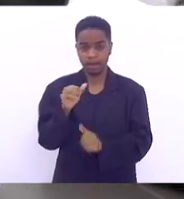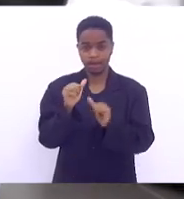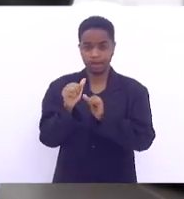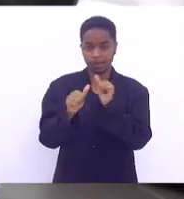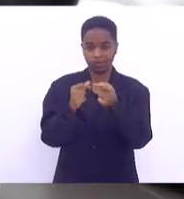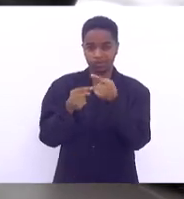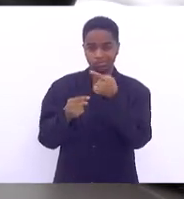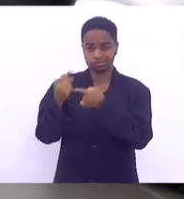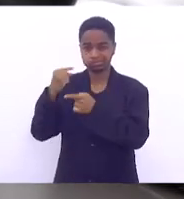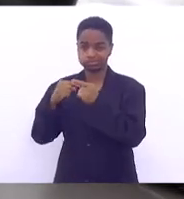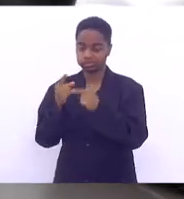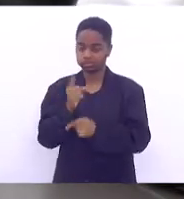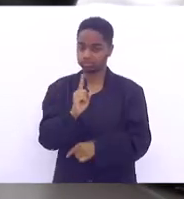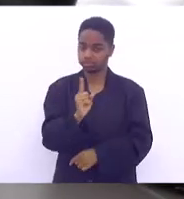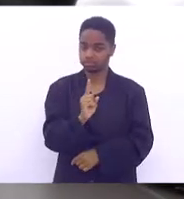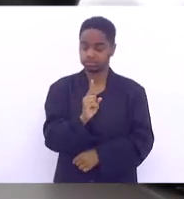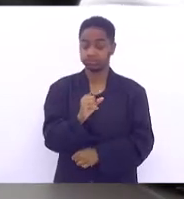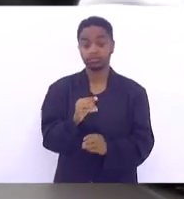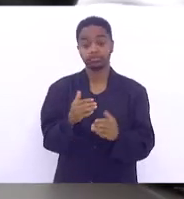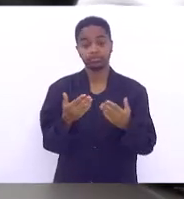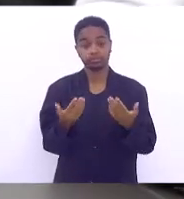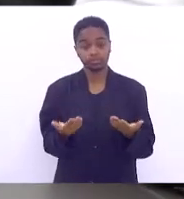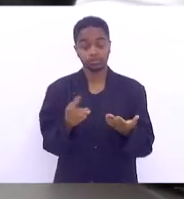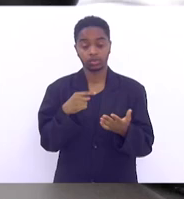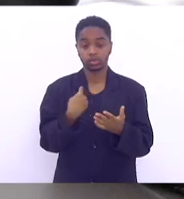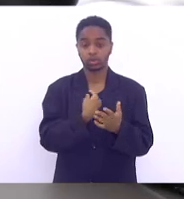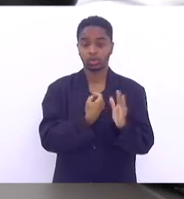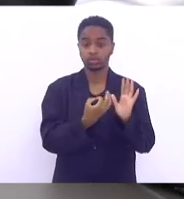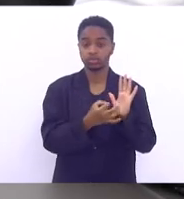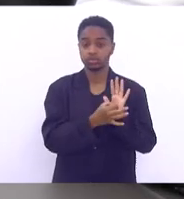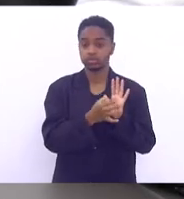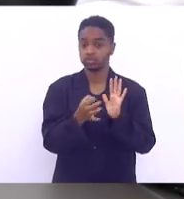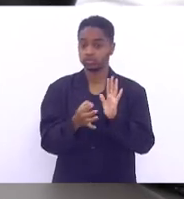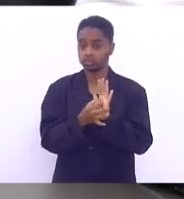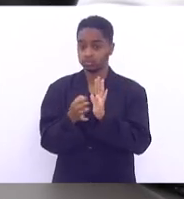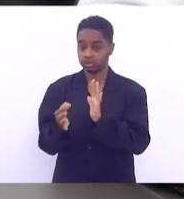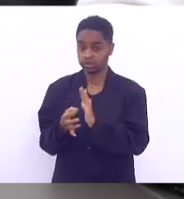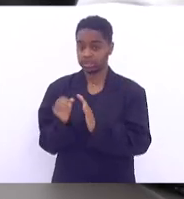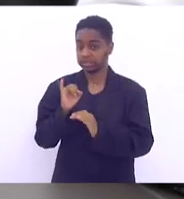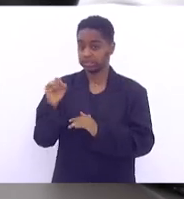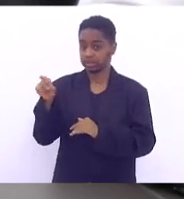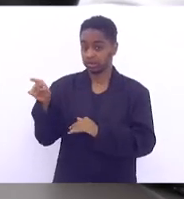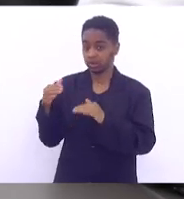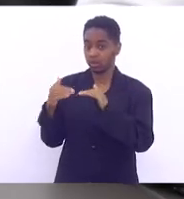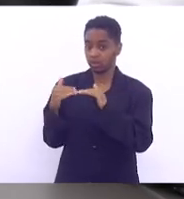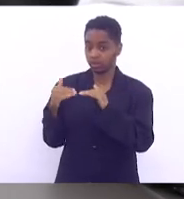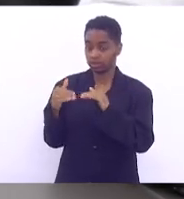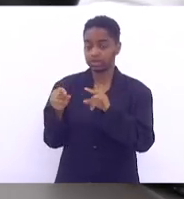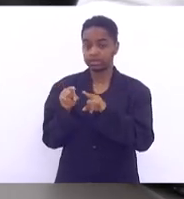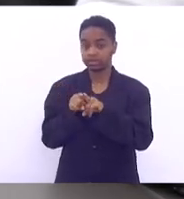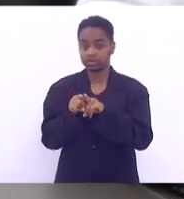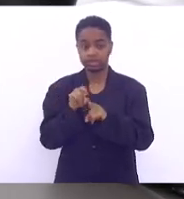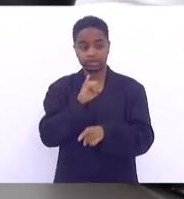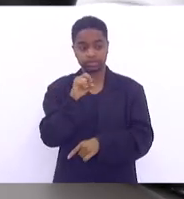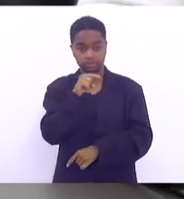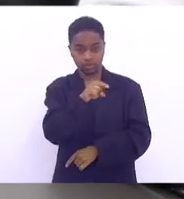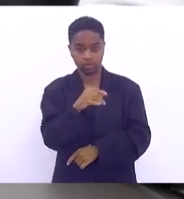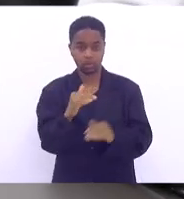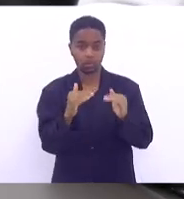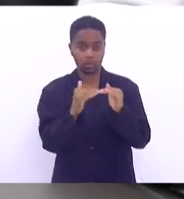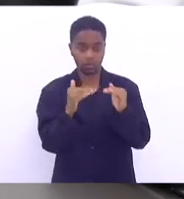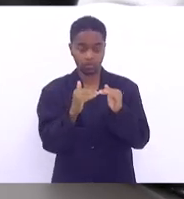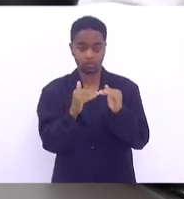sanção. Então, nós vamos sugerir, se o autor concordar, se Vossa Excelência concordar, que a